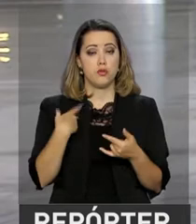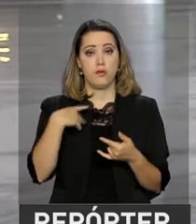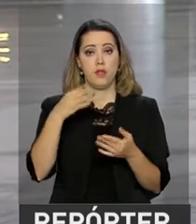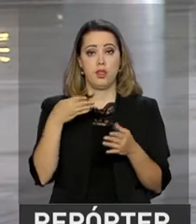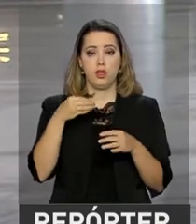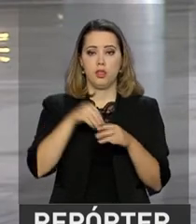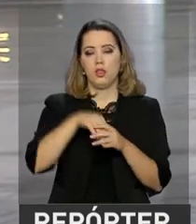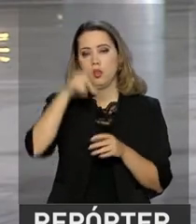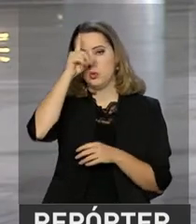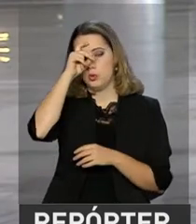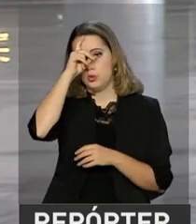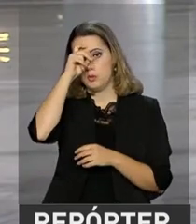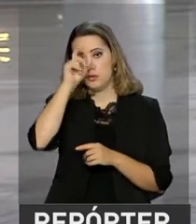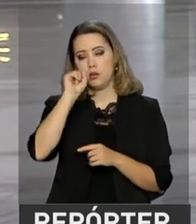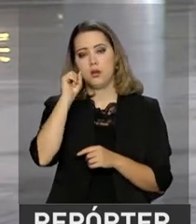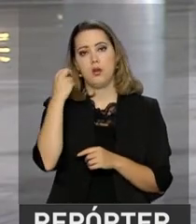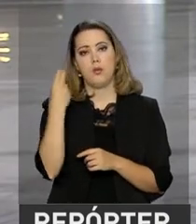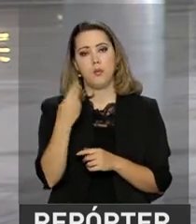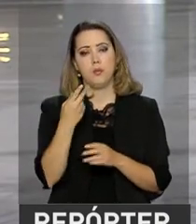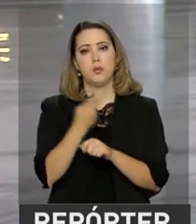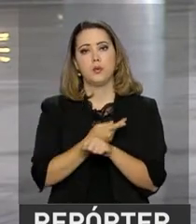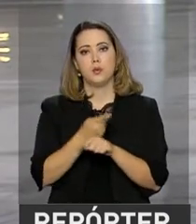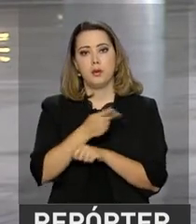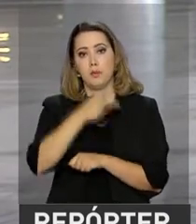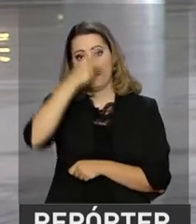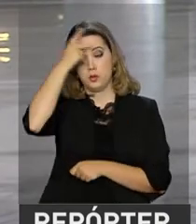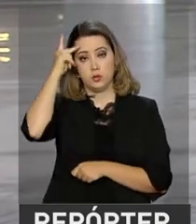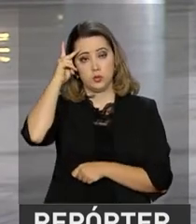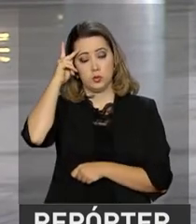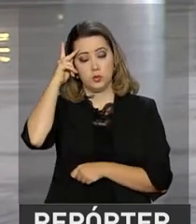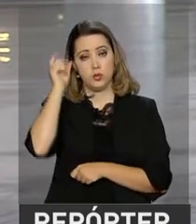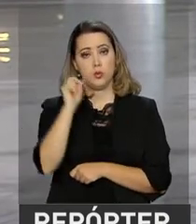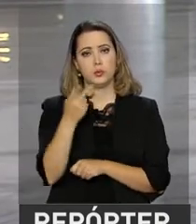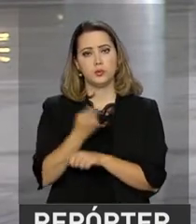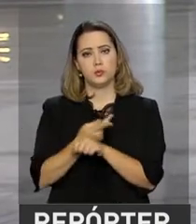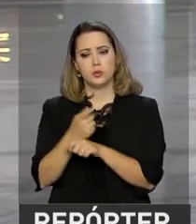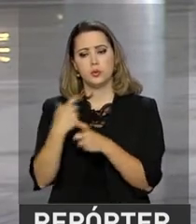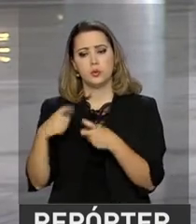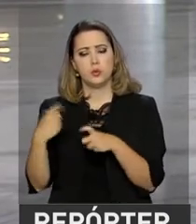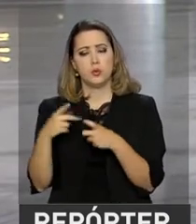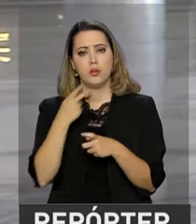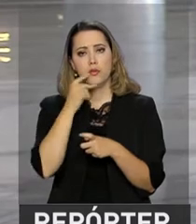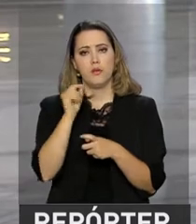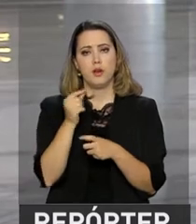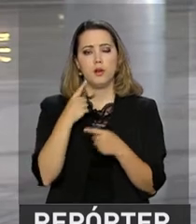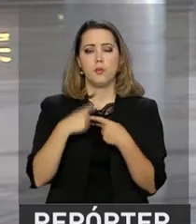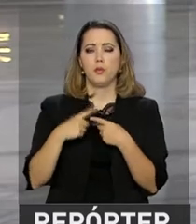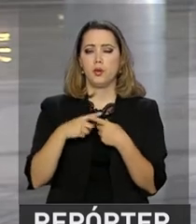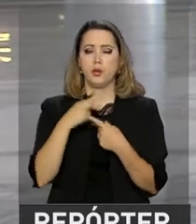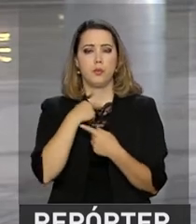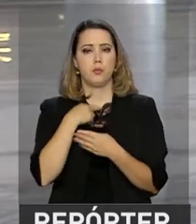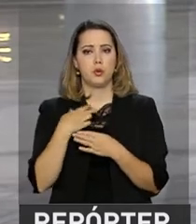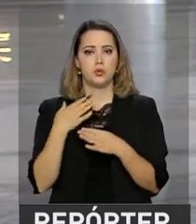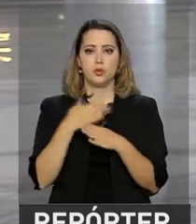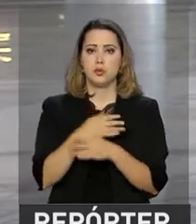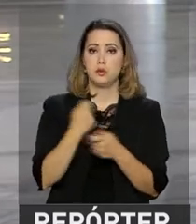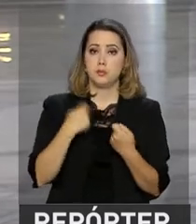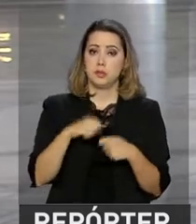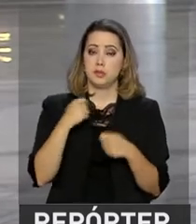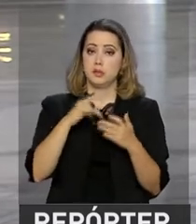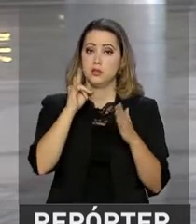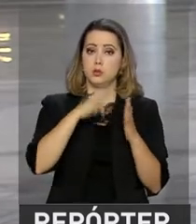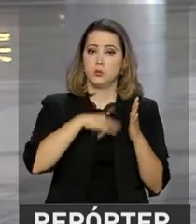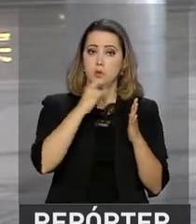ele deve pedir a uma pessoa de confiança que procure uma agência do INSS para informar sobre o impedimento. Essa pessoa deve então levar